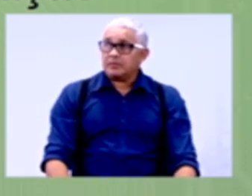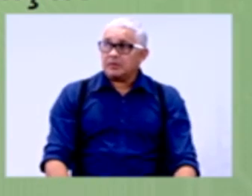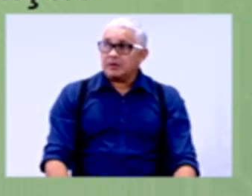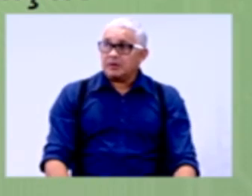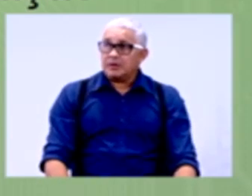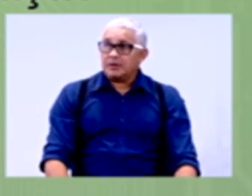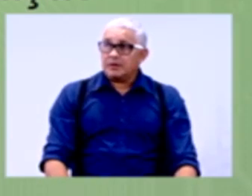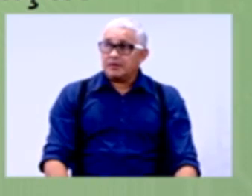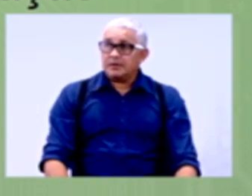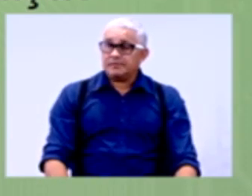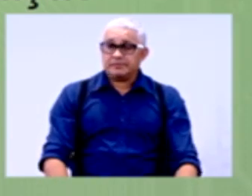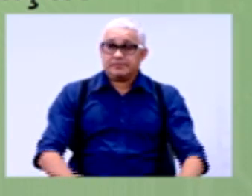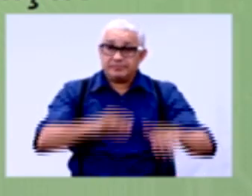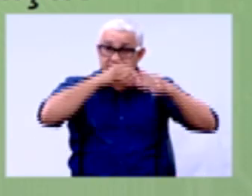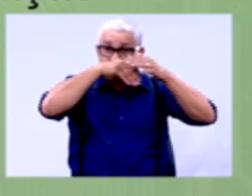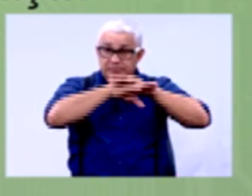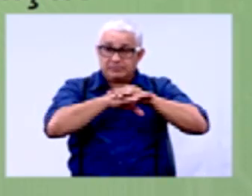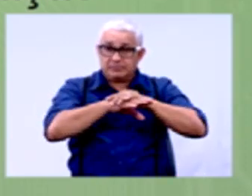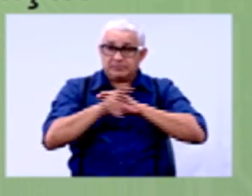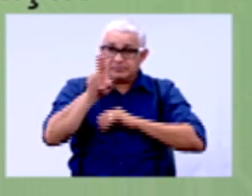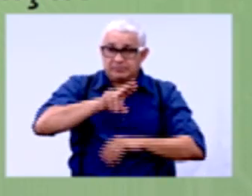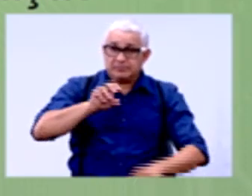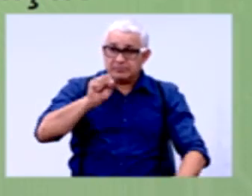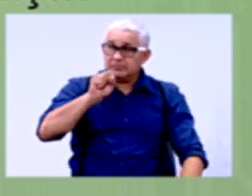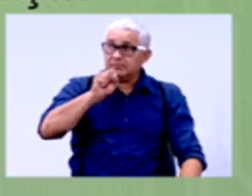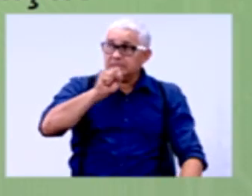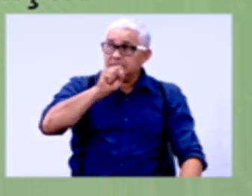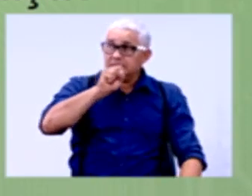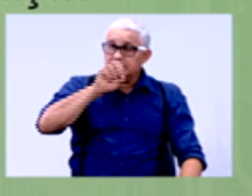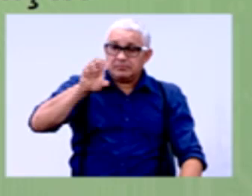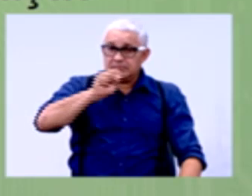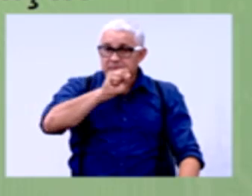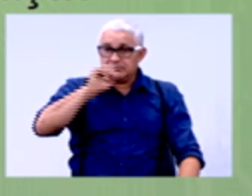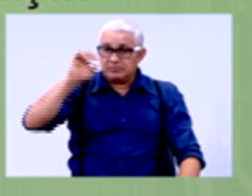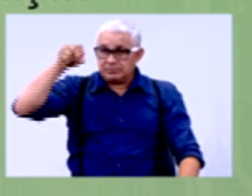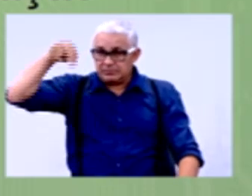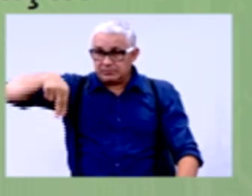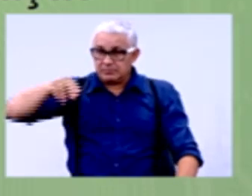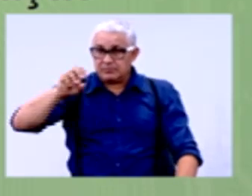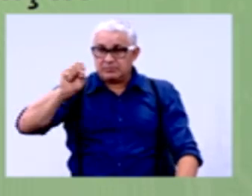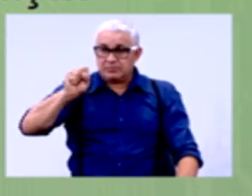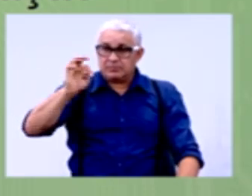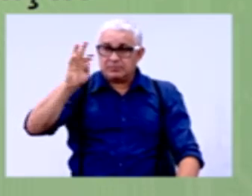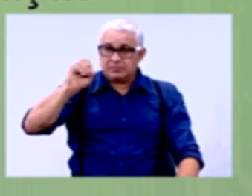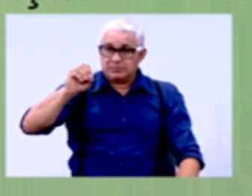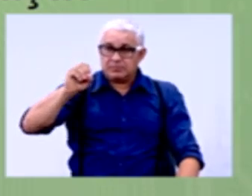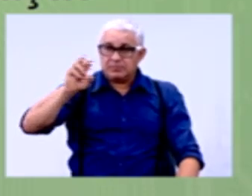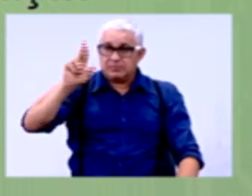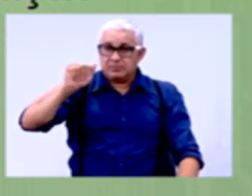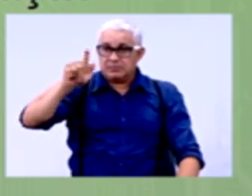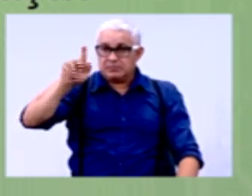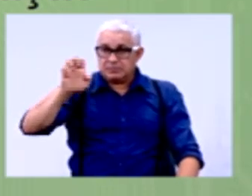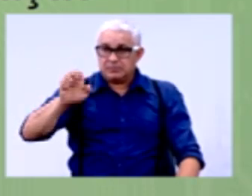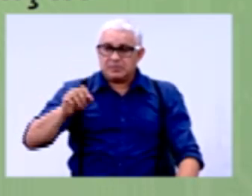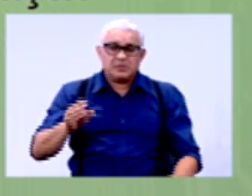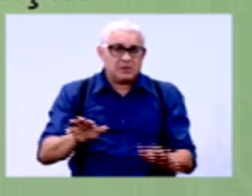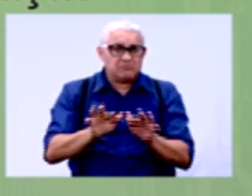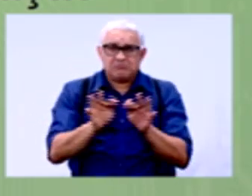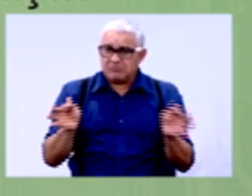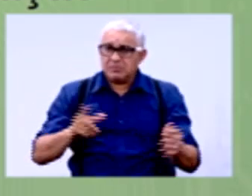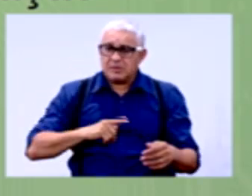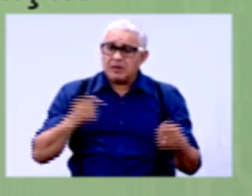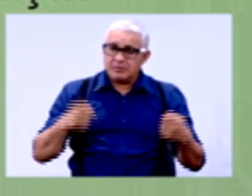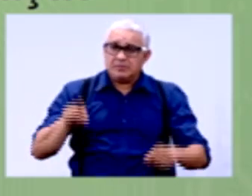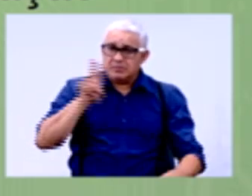O armazenamento utilizando Session Storage em HTML5 é bem simples, certo? Basicamente a gente tem que usar